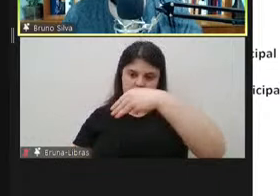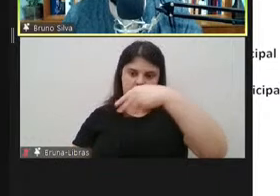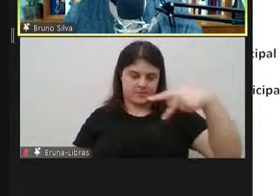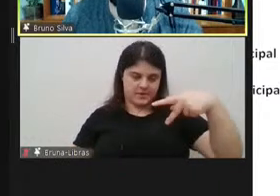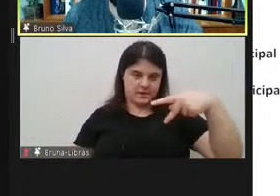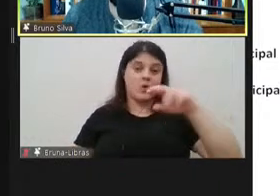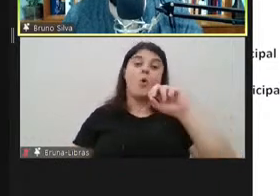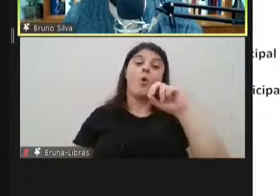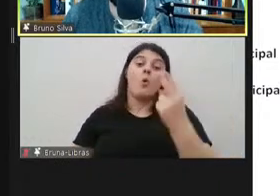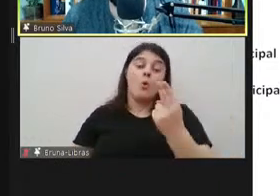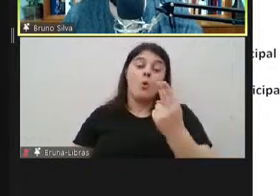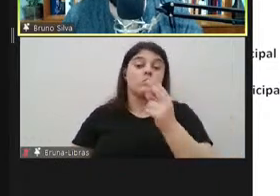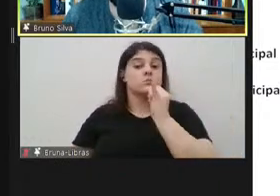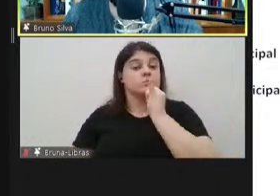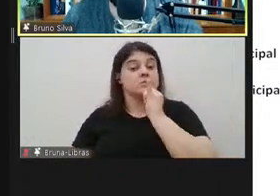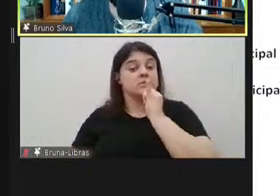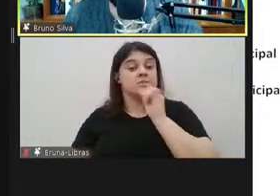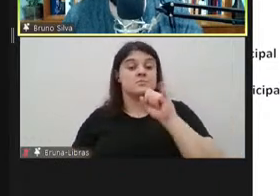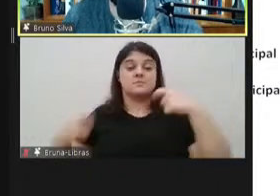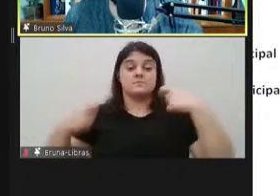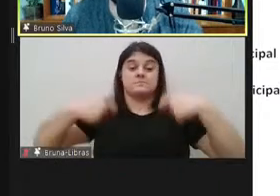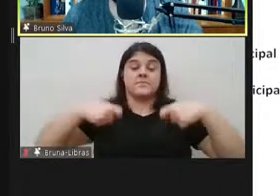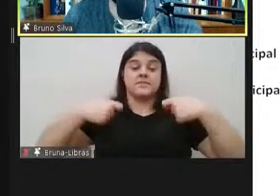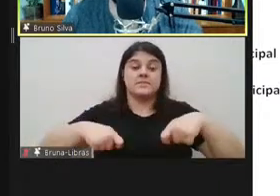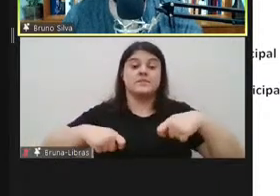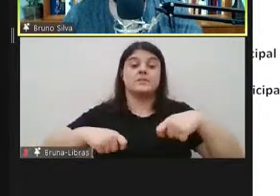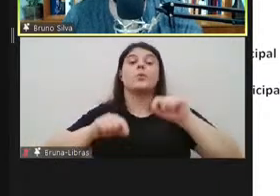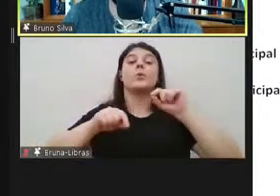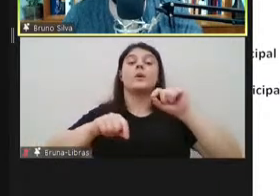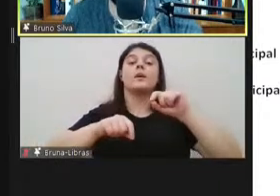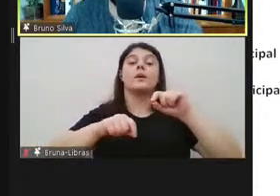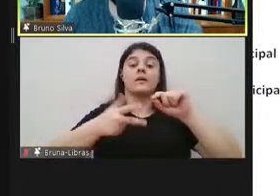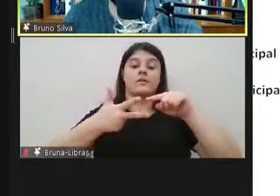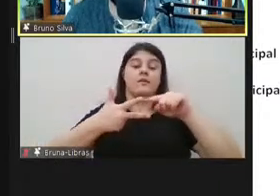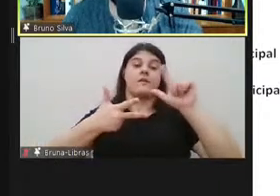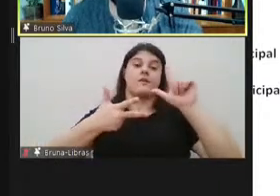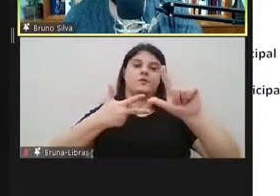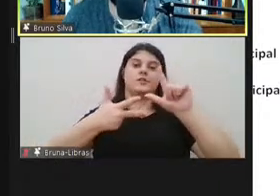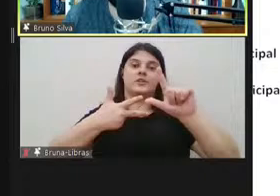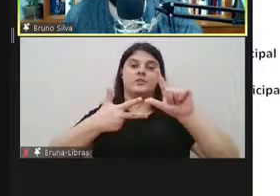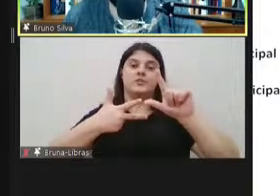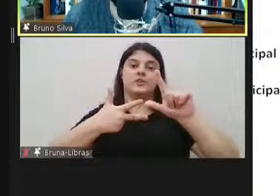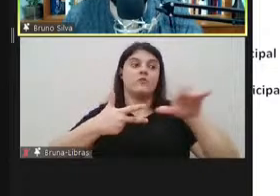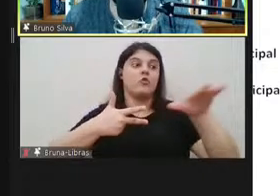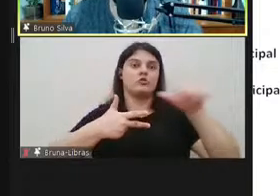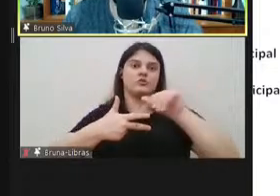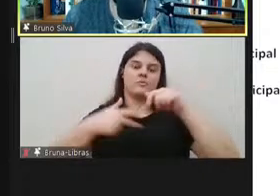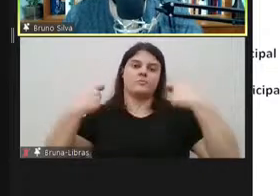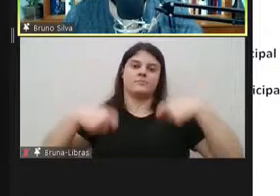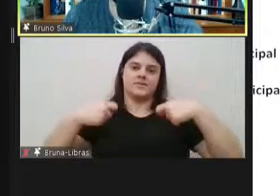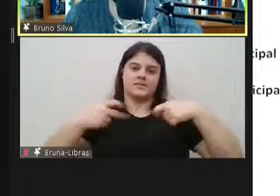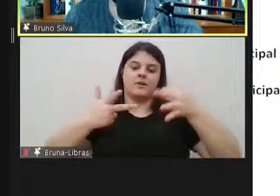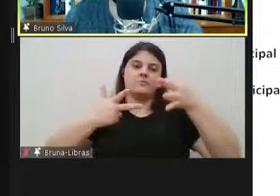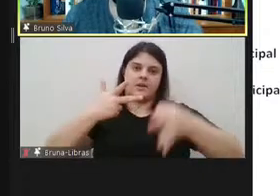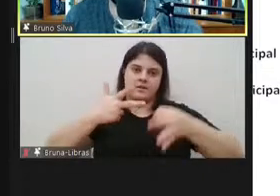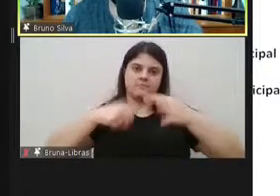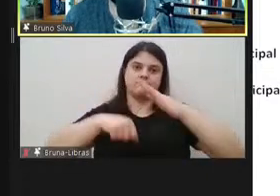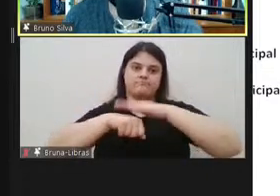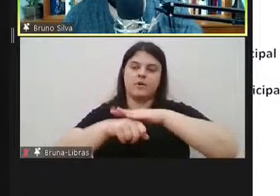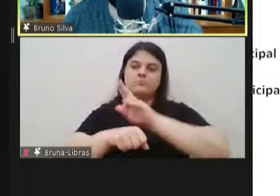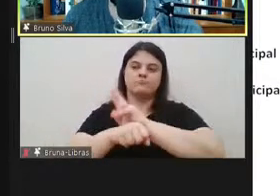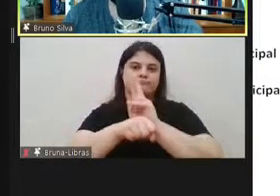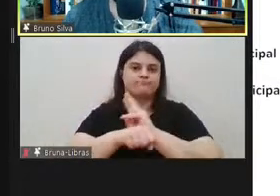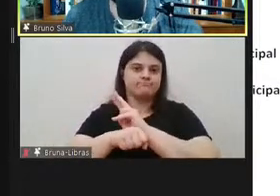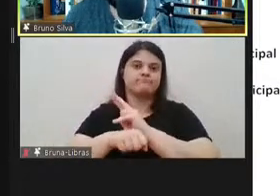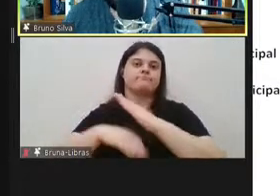seja por exemplo quando ele é demandado principalmente aí por parte do Legislativo E aí o judiciário ele age né